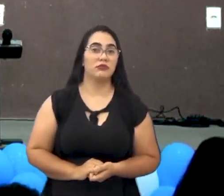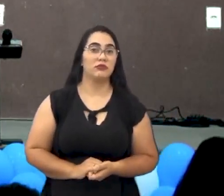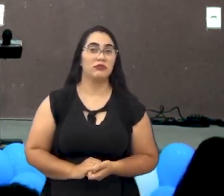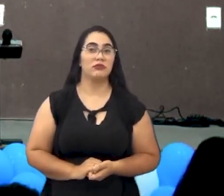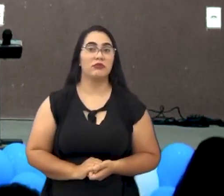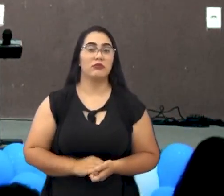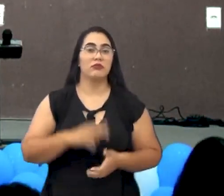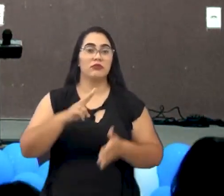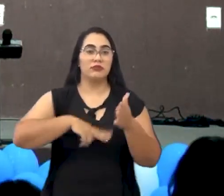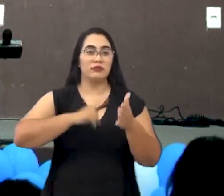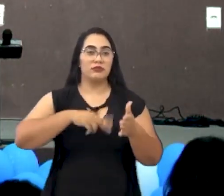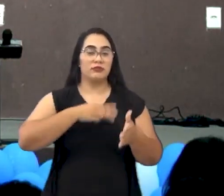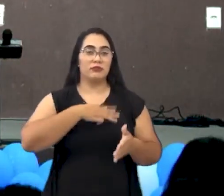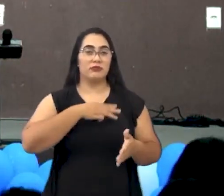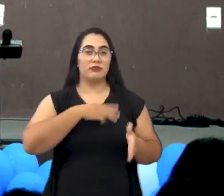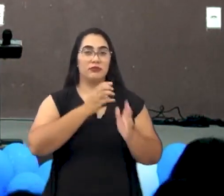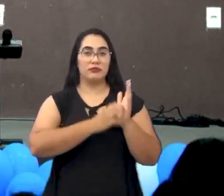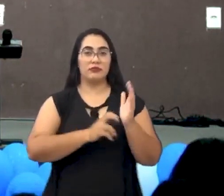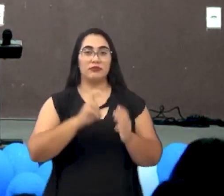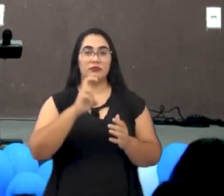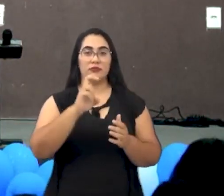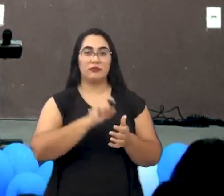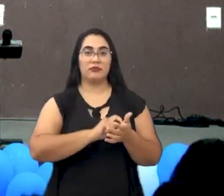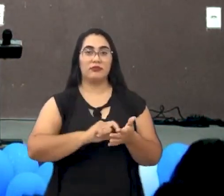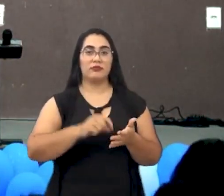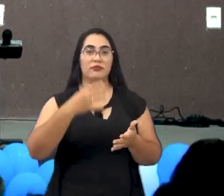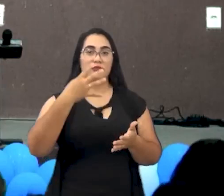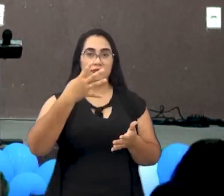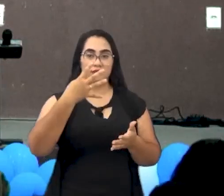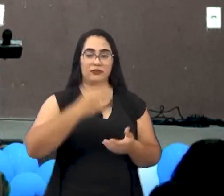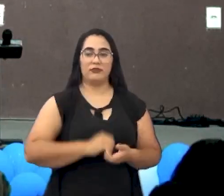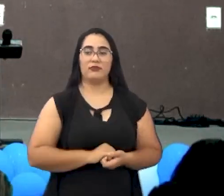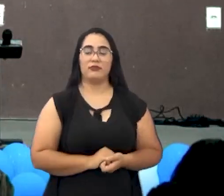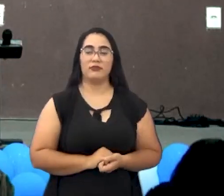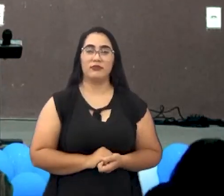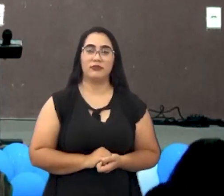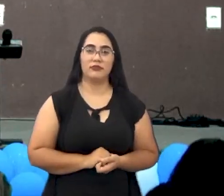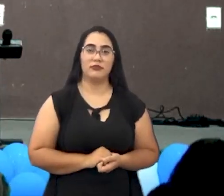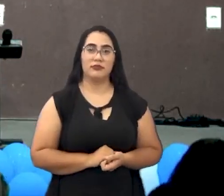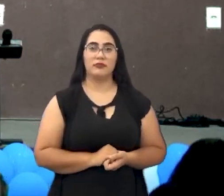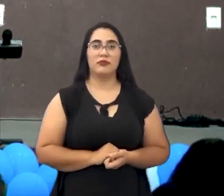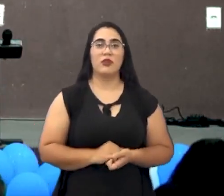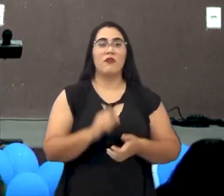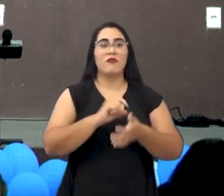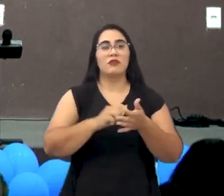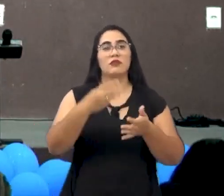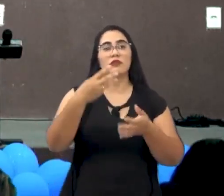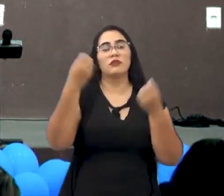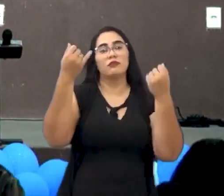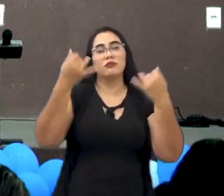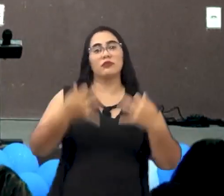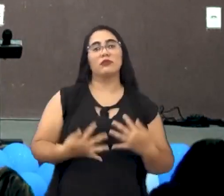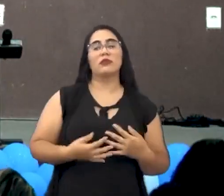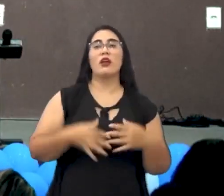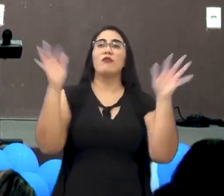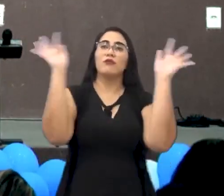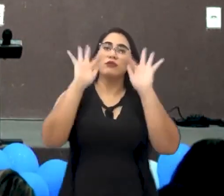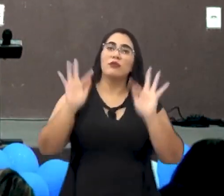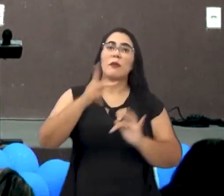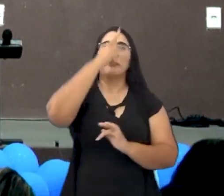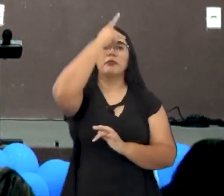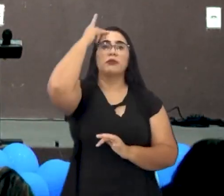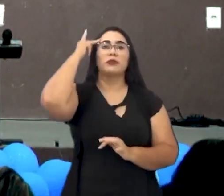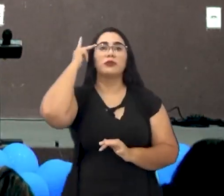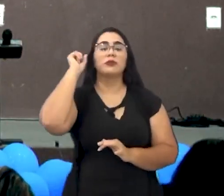Olha Mateus 5, verso 4. O verso 3 diz: bem-aventurados os pobres de espírito, porque deles é o